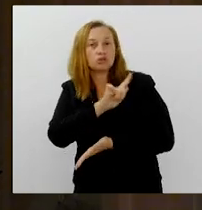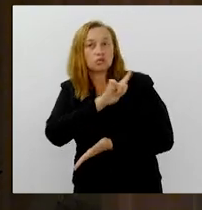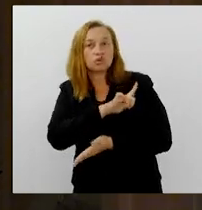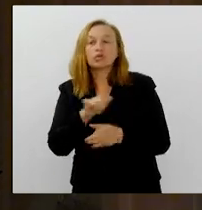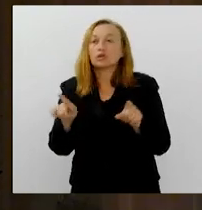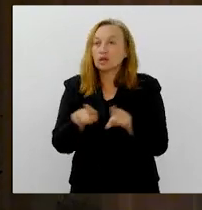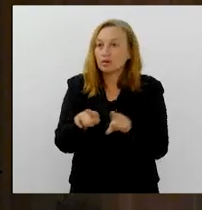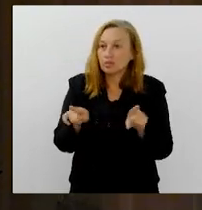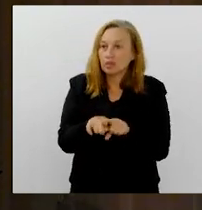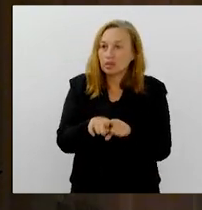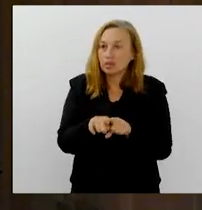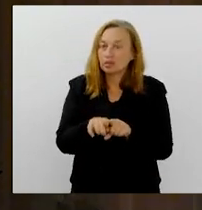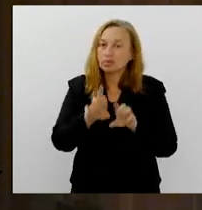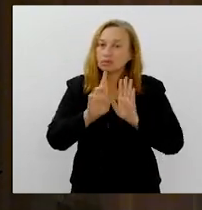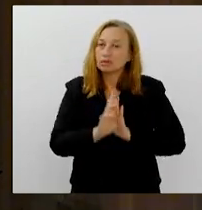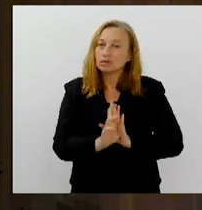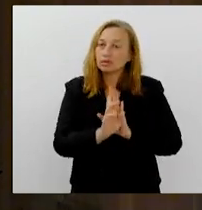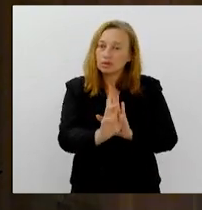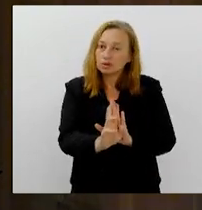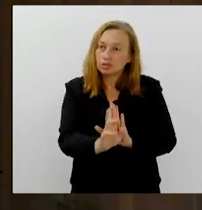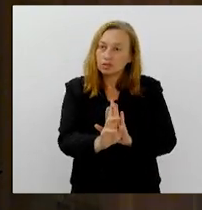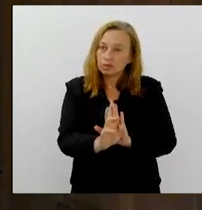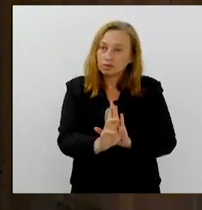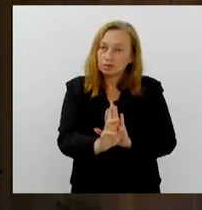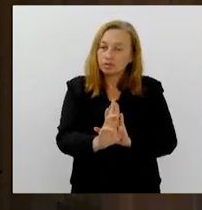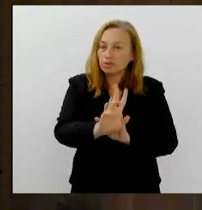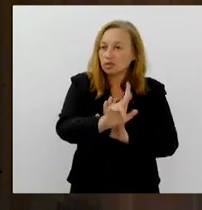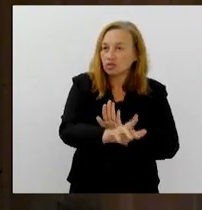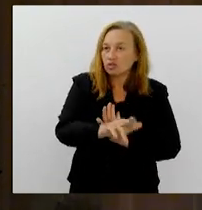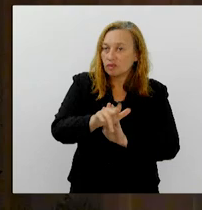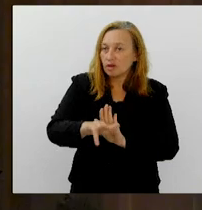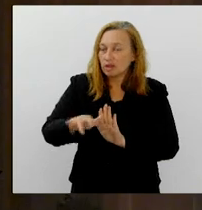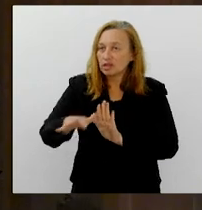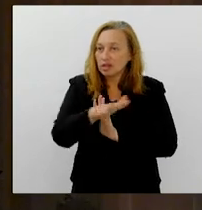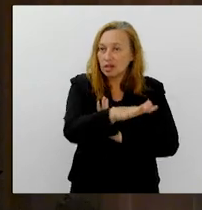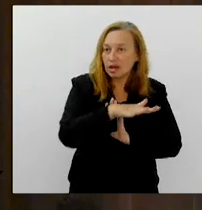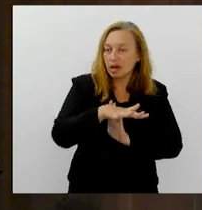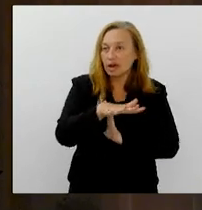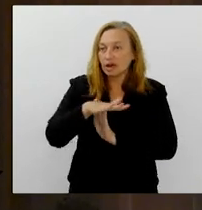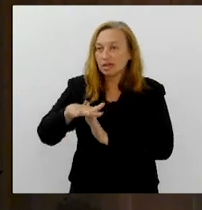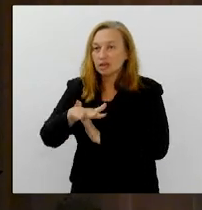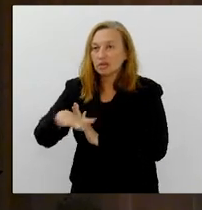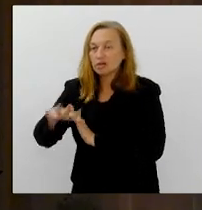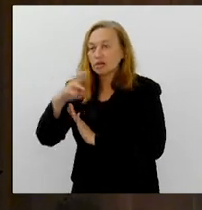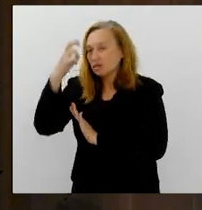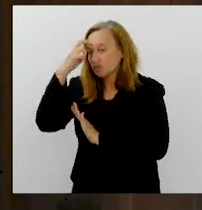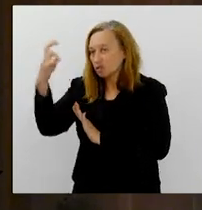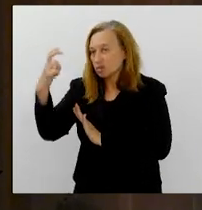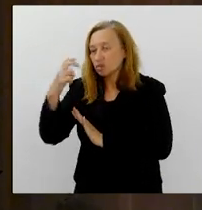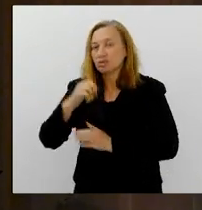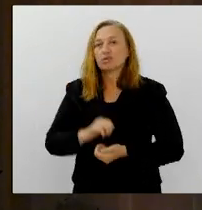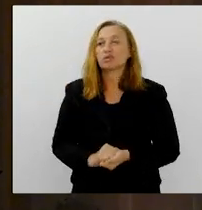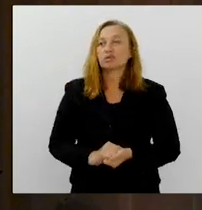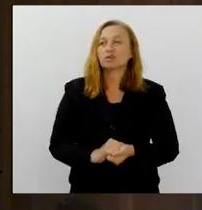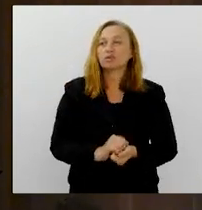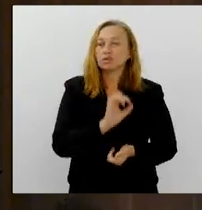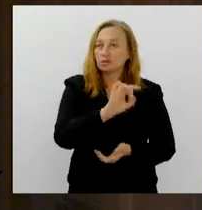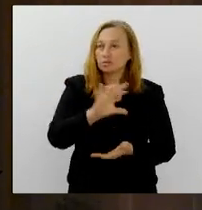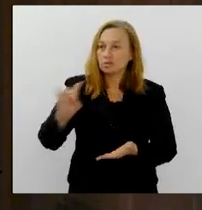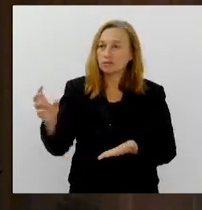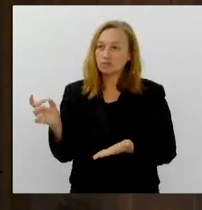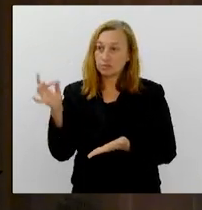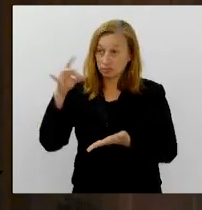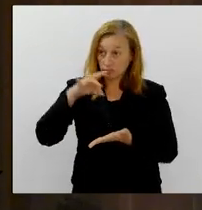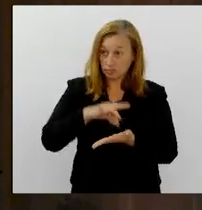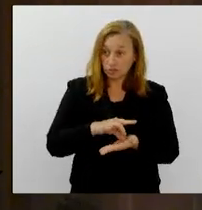pelos representantes das diversas áreas culturais que mais vicejam em cada realidade regional,